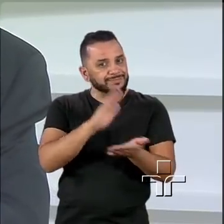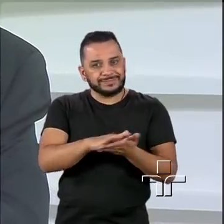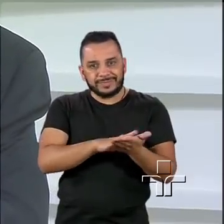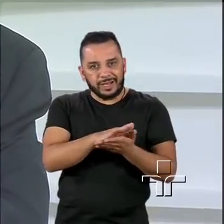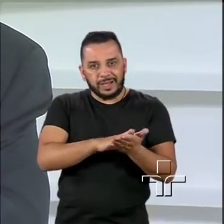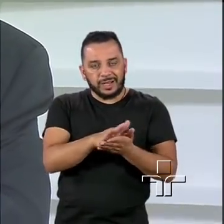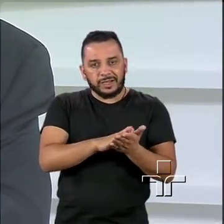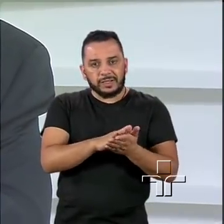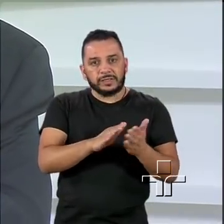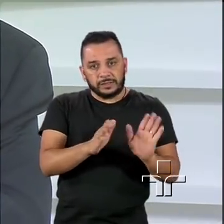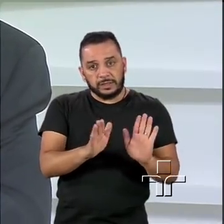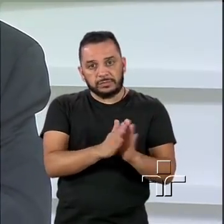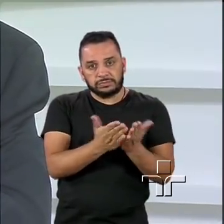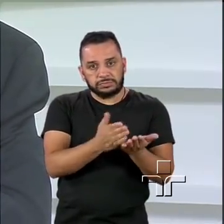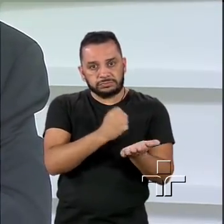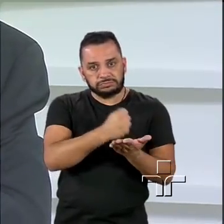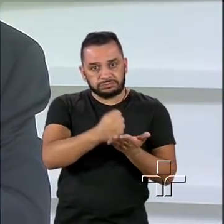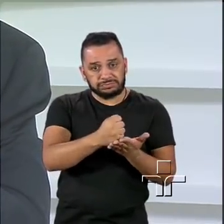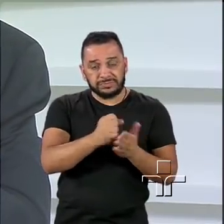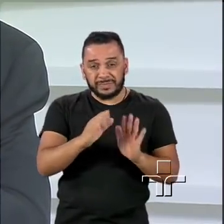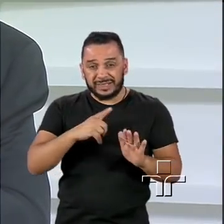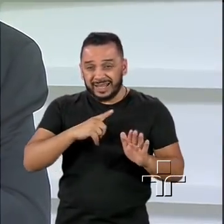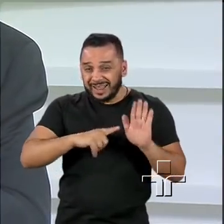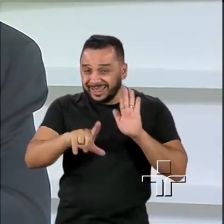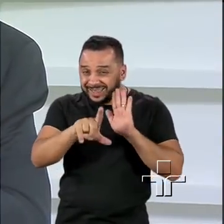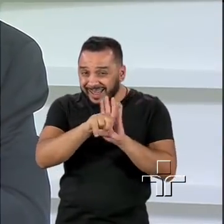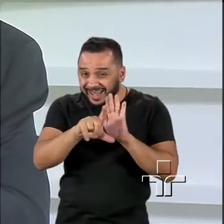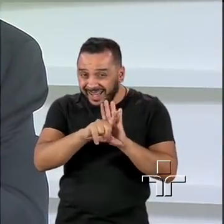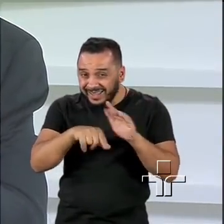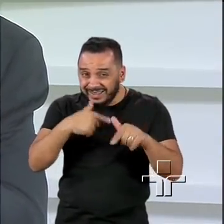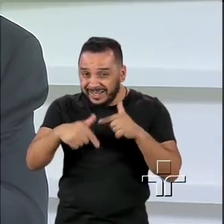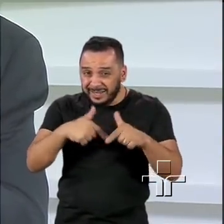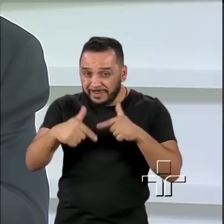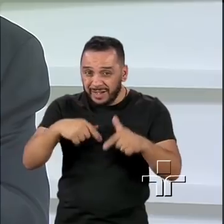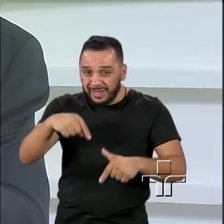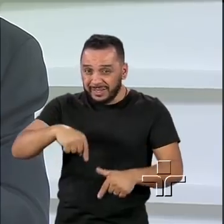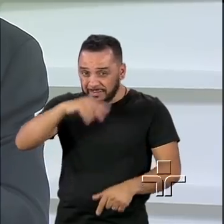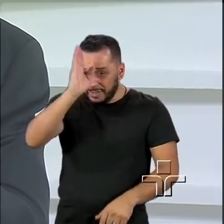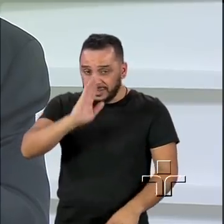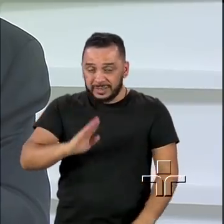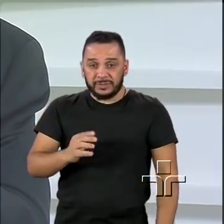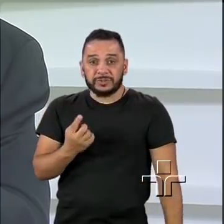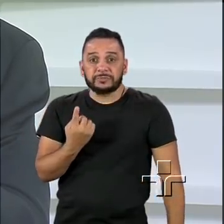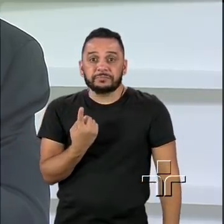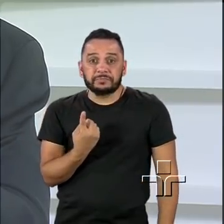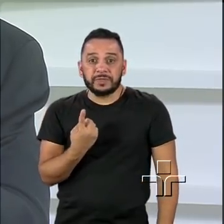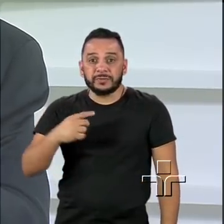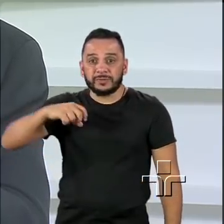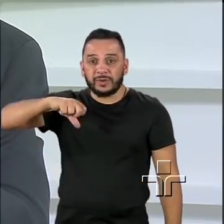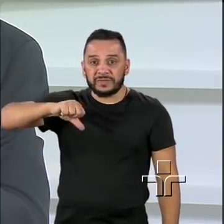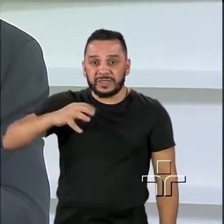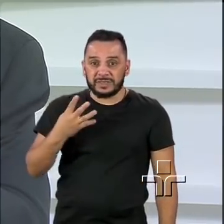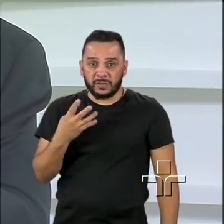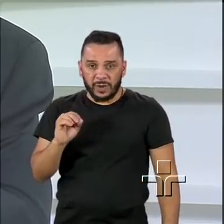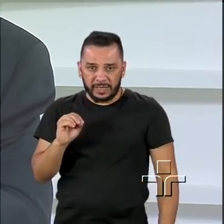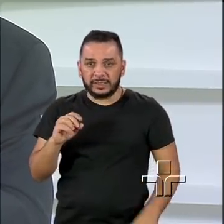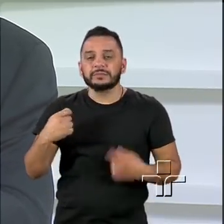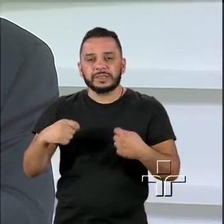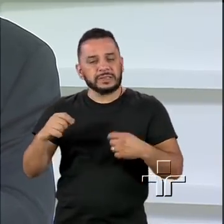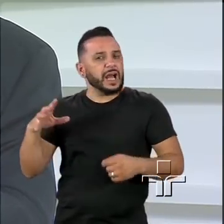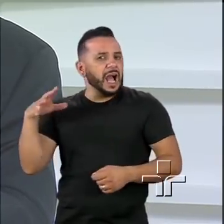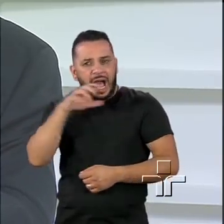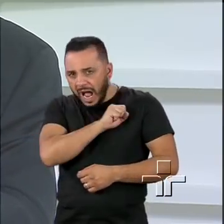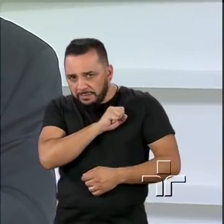legislação trabalhista é da década de 40. Certamente ela precisa ser reformada.